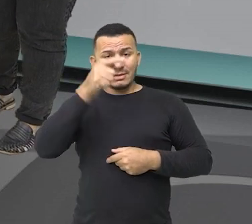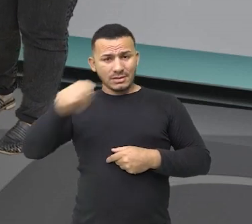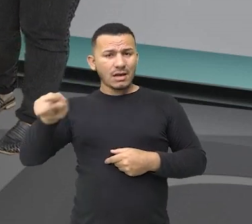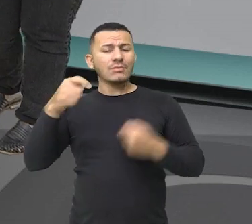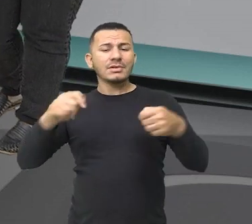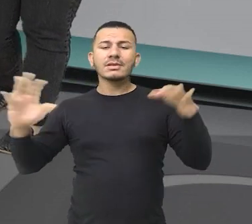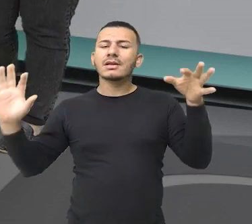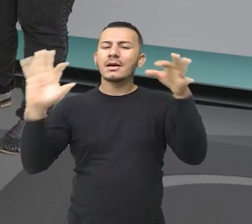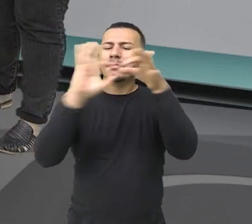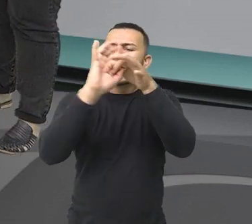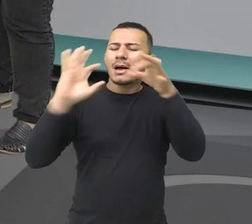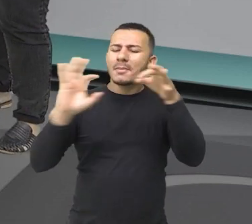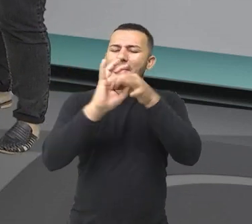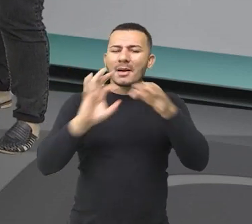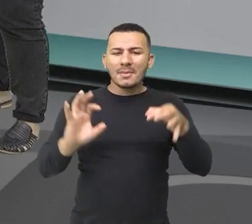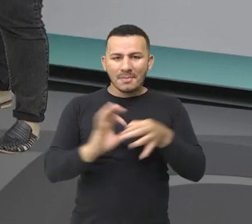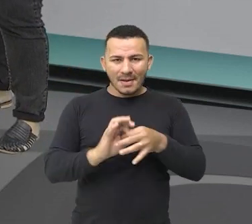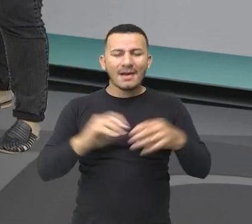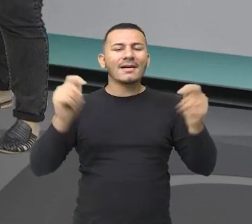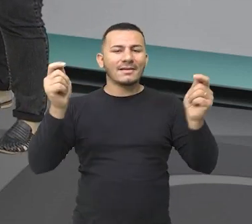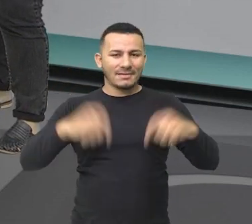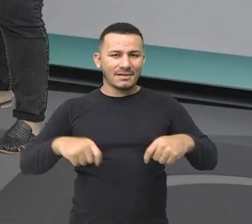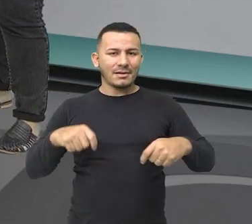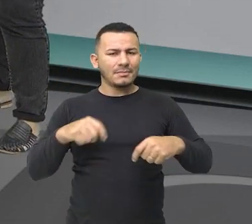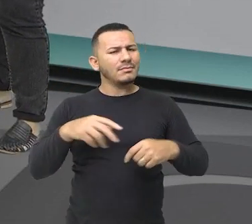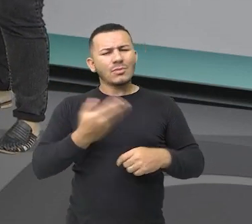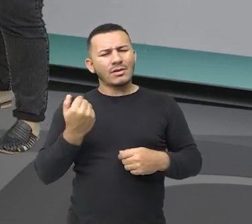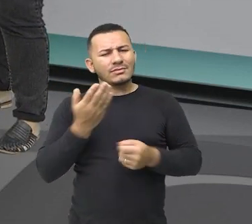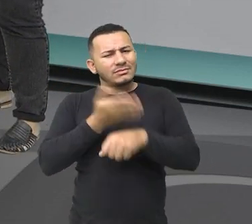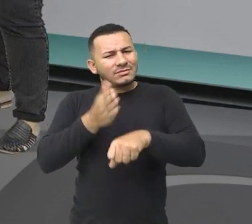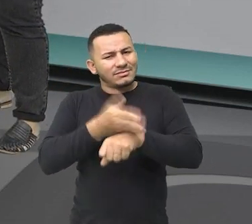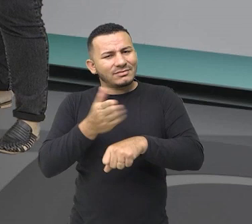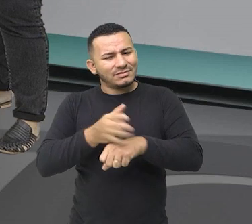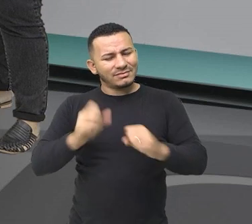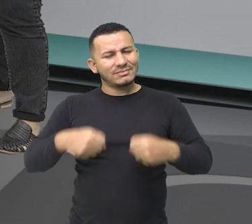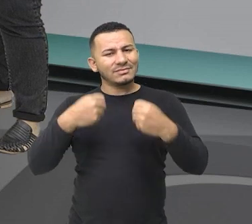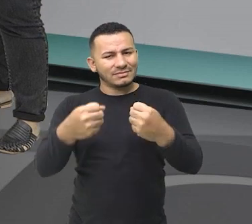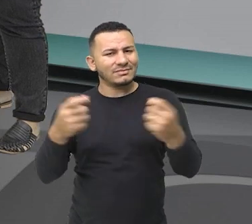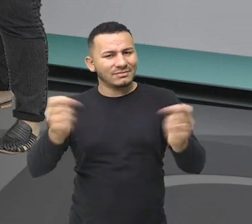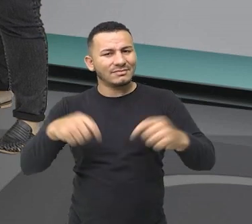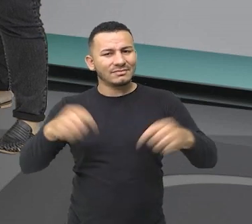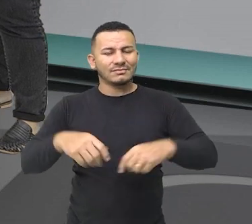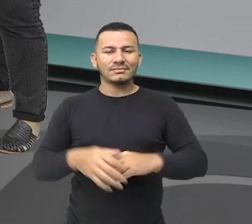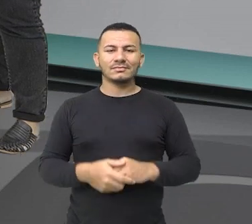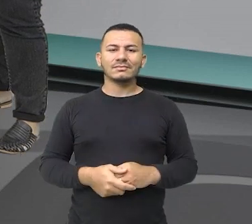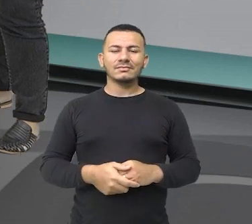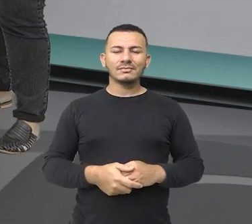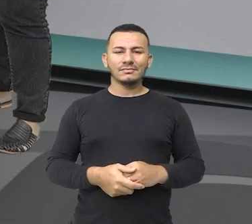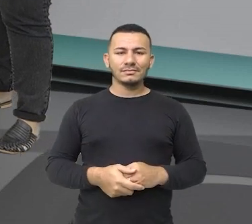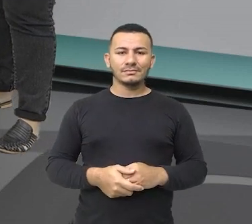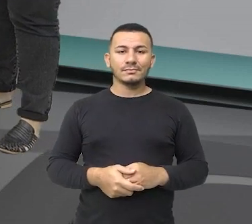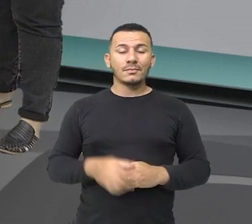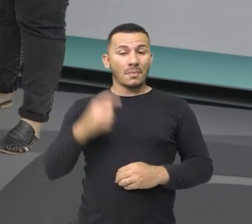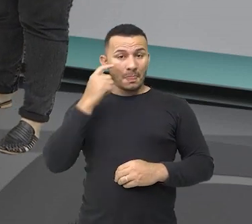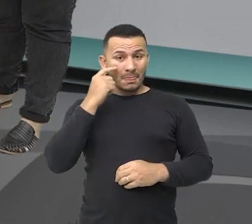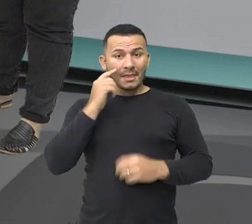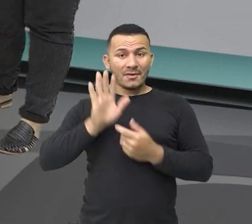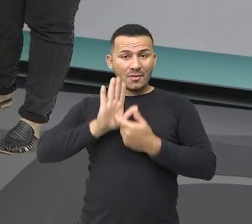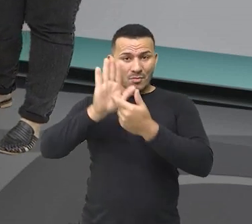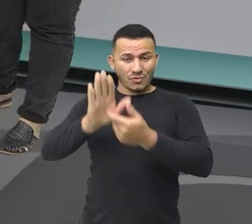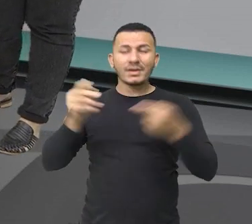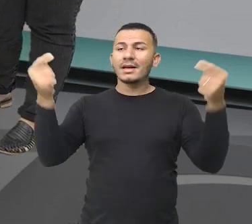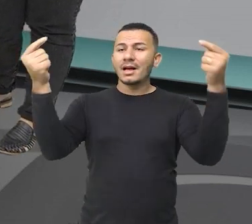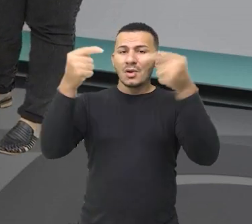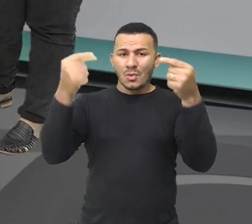para começar a utilizar essas conexões. Notem que a gente colocou qual é a conexão e colocou a explicação, o uso de cada